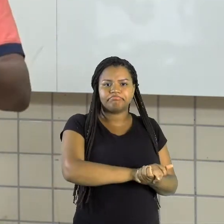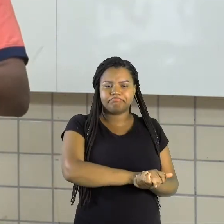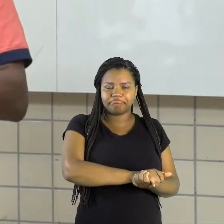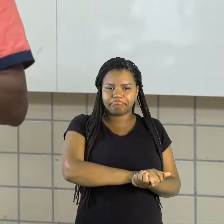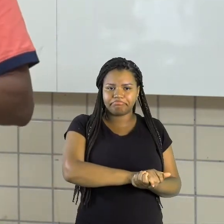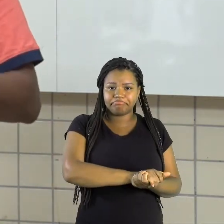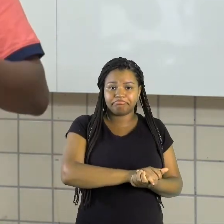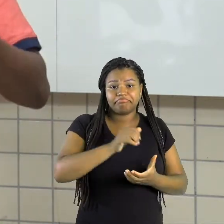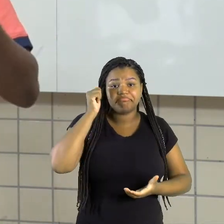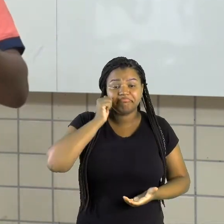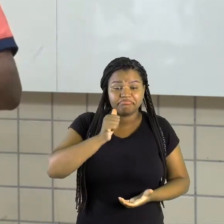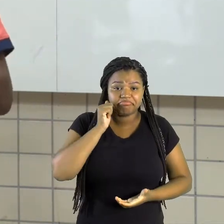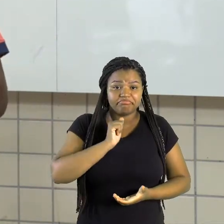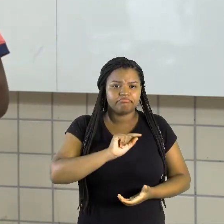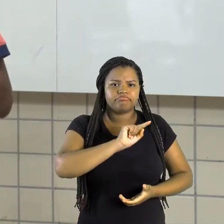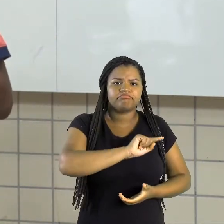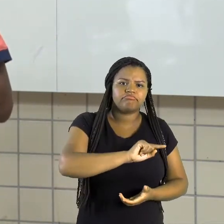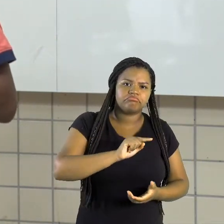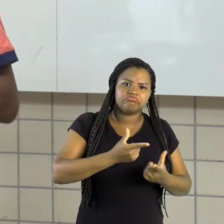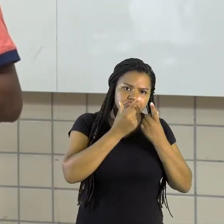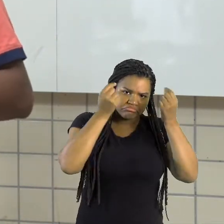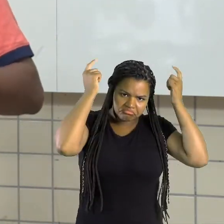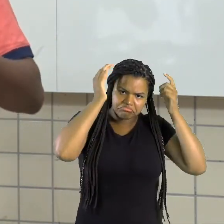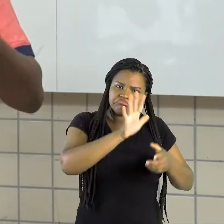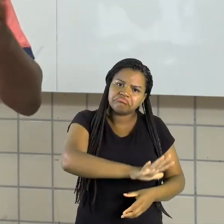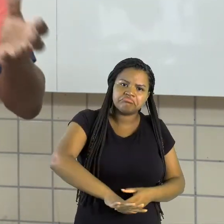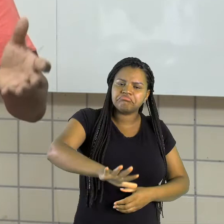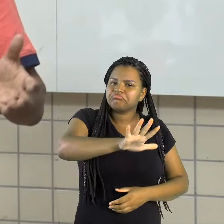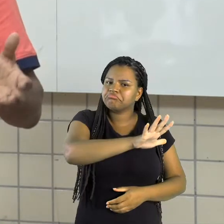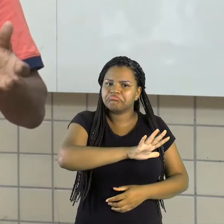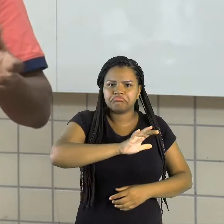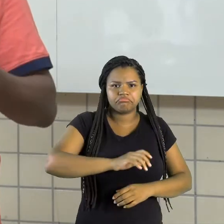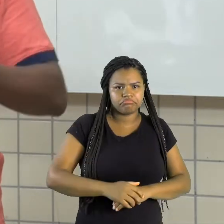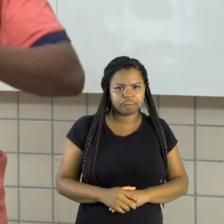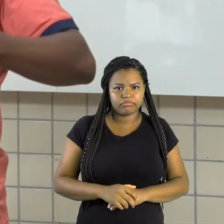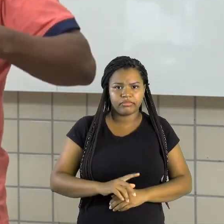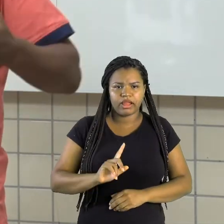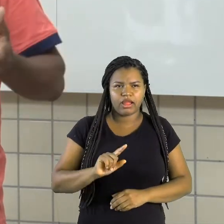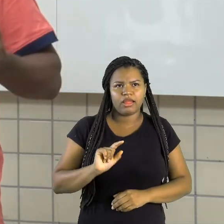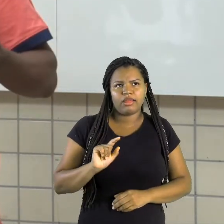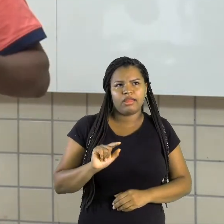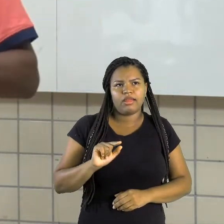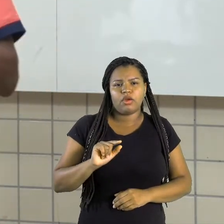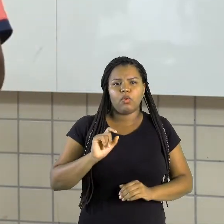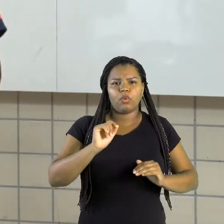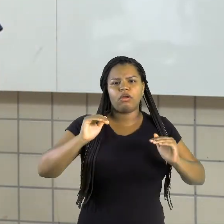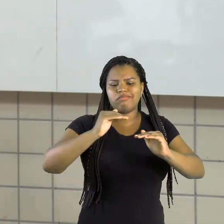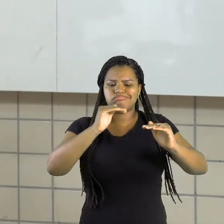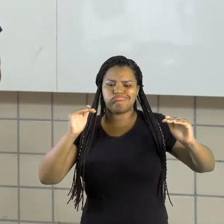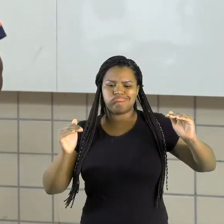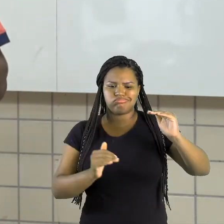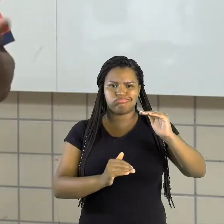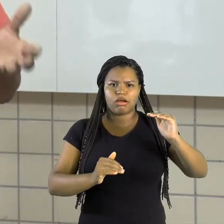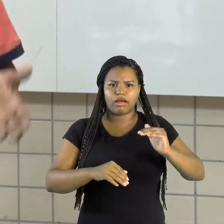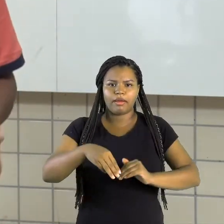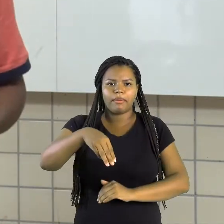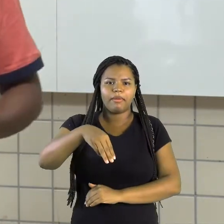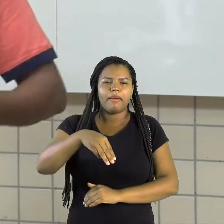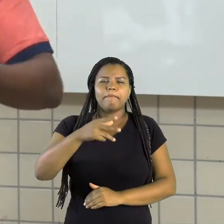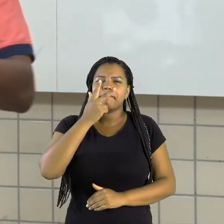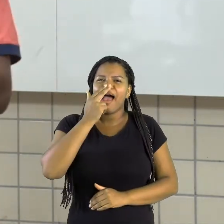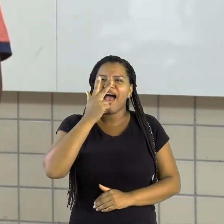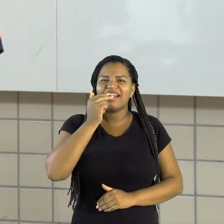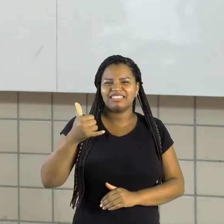mulheres atenienses ou da Grécia, de modo geral, elas eram consideradas quase como menores. Hoje, o menor é aquele que depende